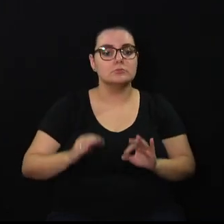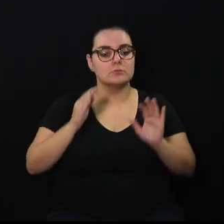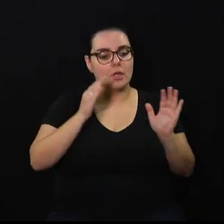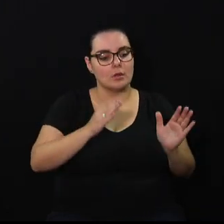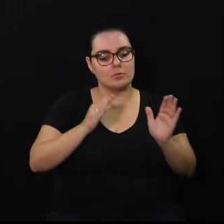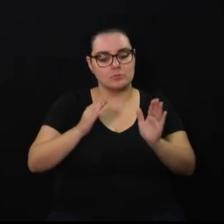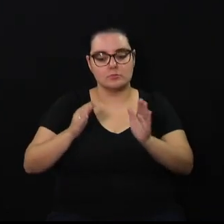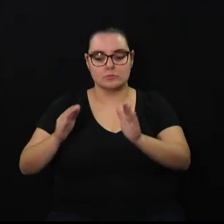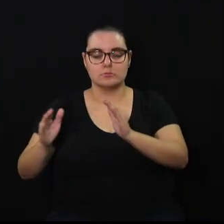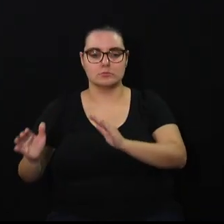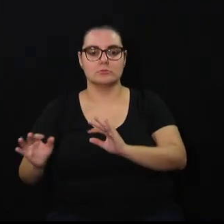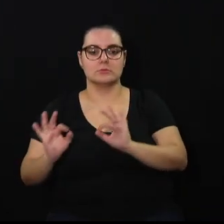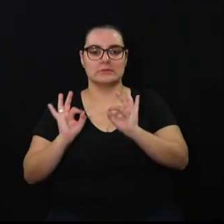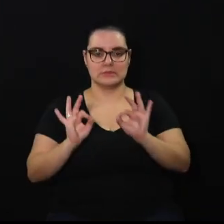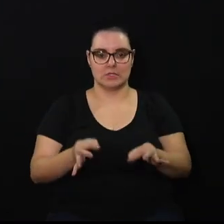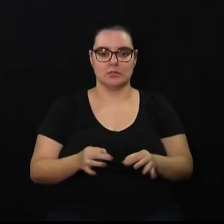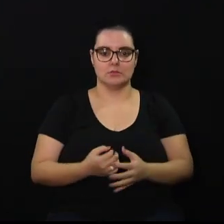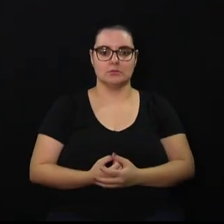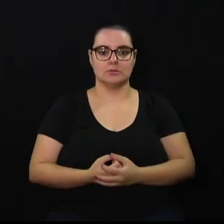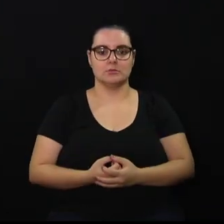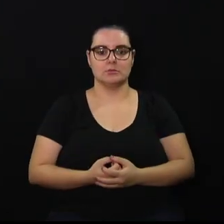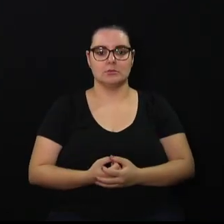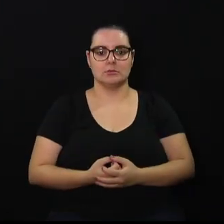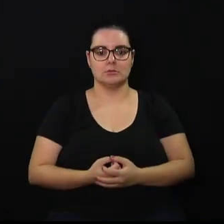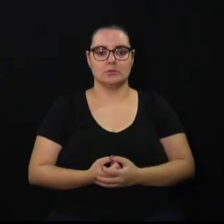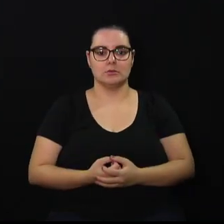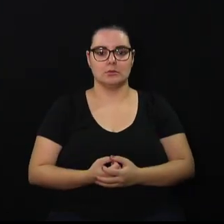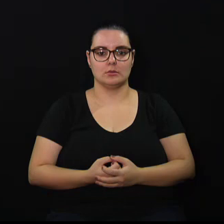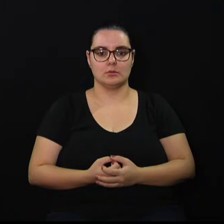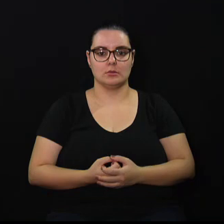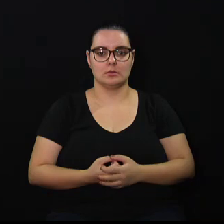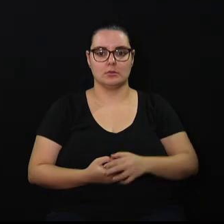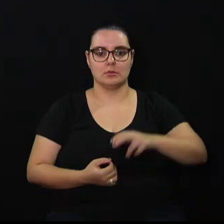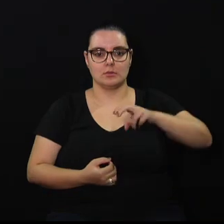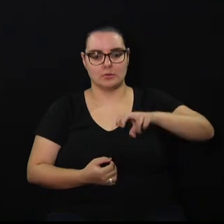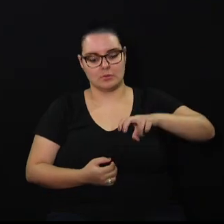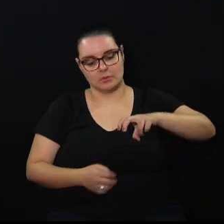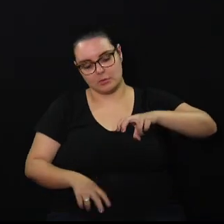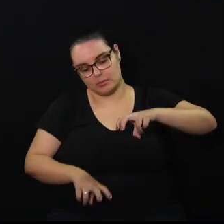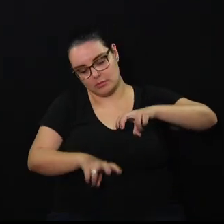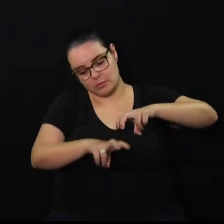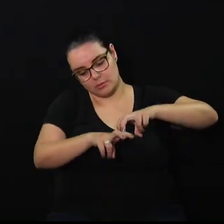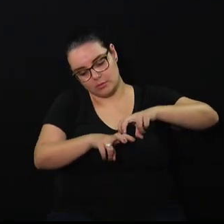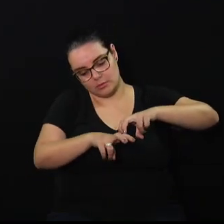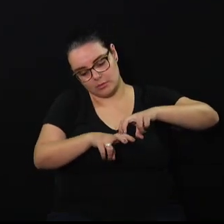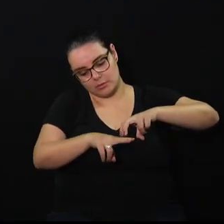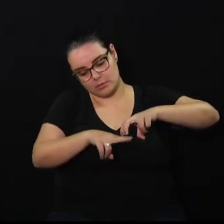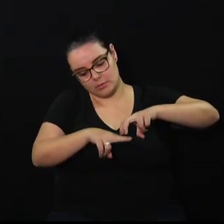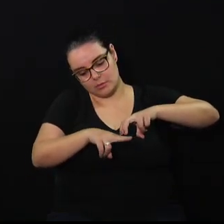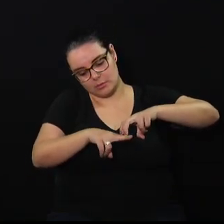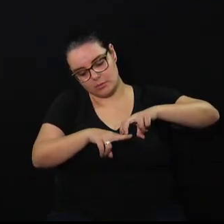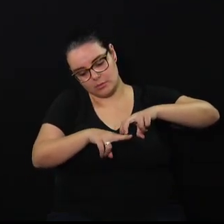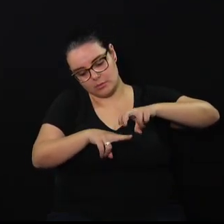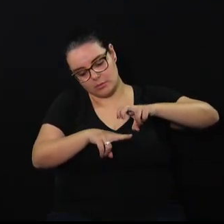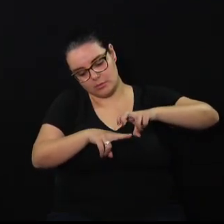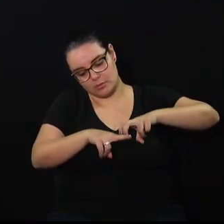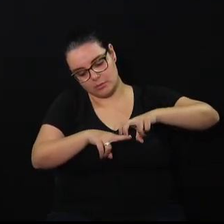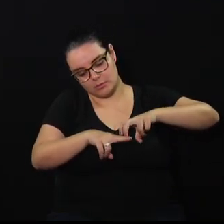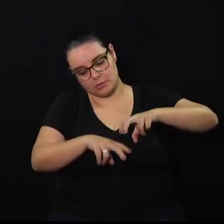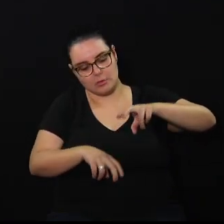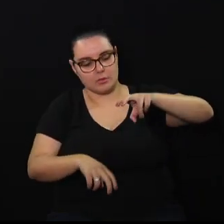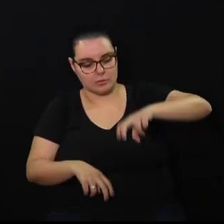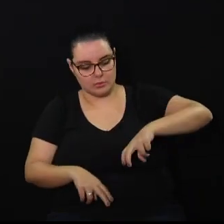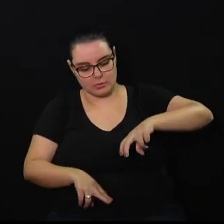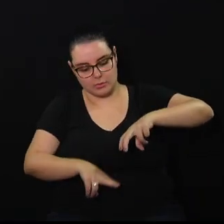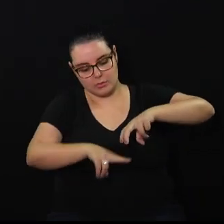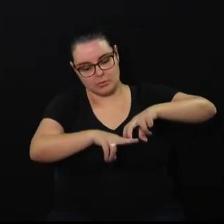antes o quê bem depois aí um só coloquei uma foto na posição do quadril e apoio dos pés quando sentado aqui é uma